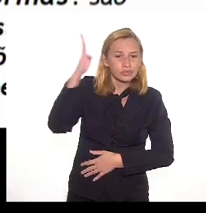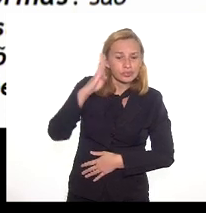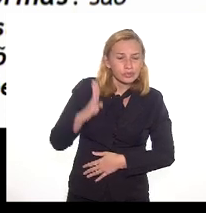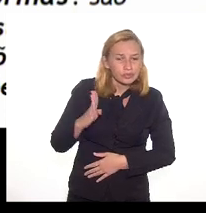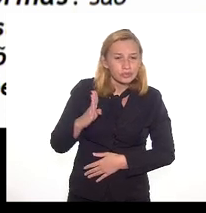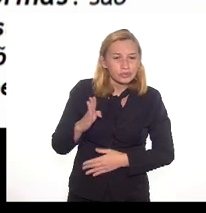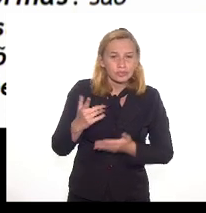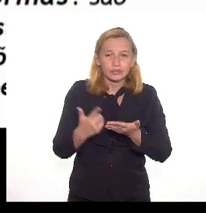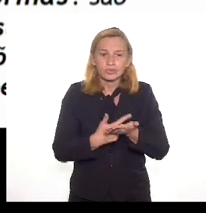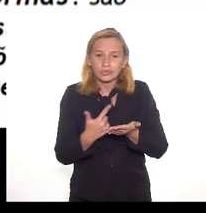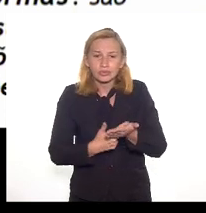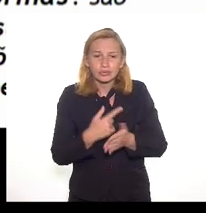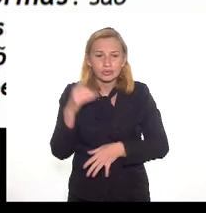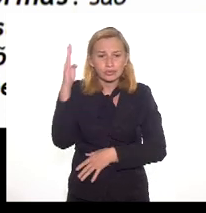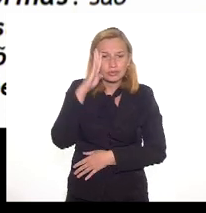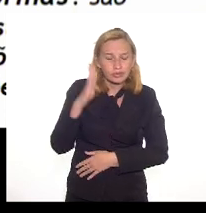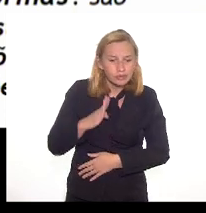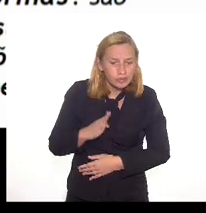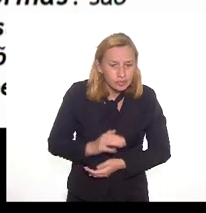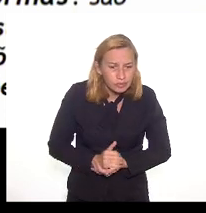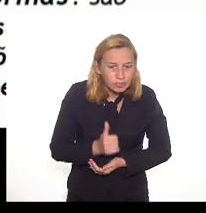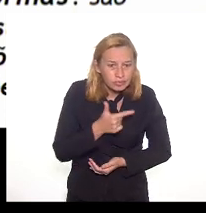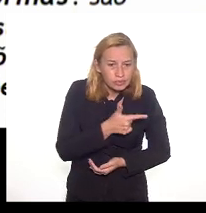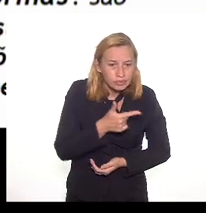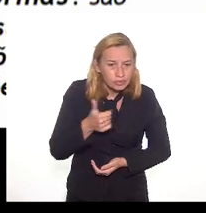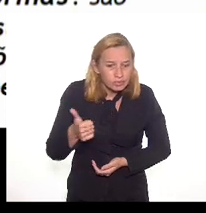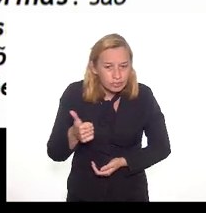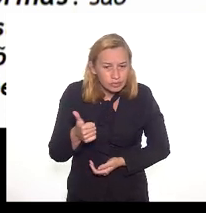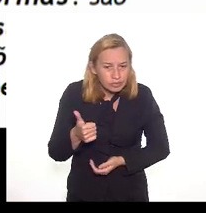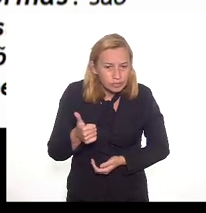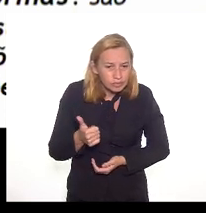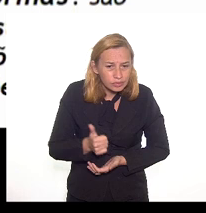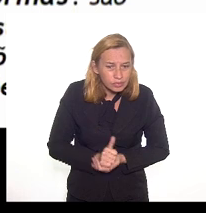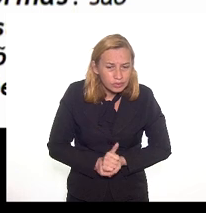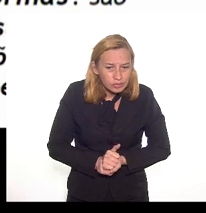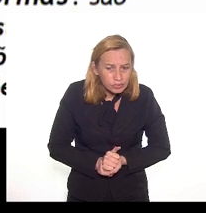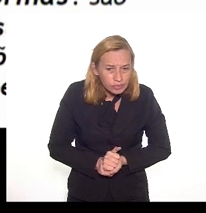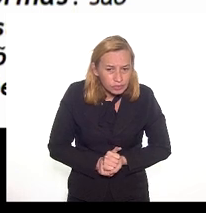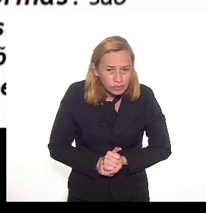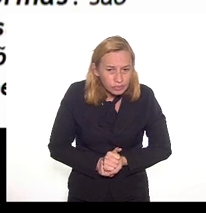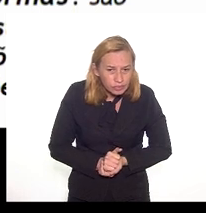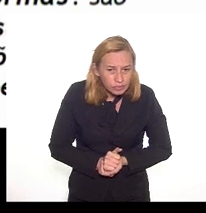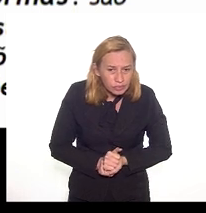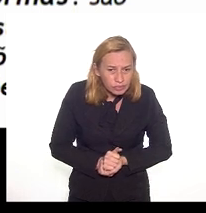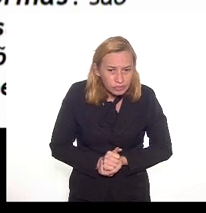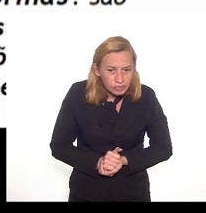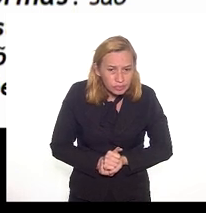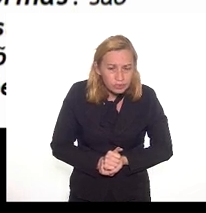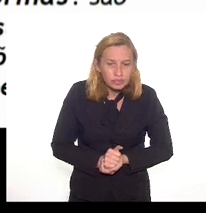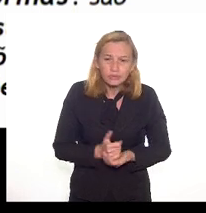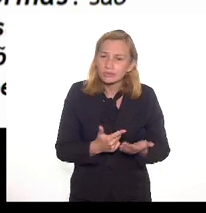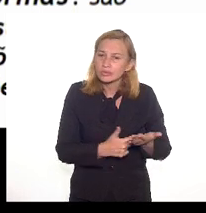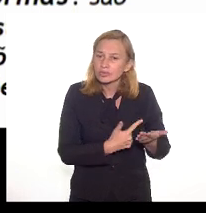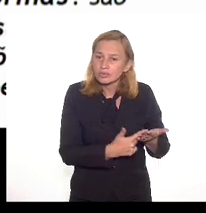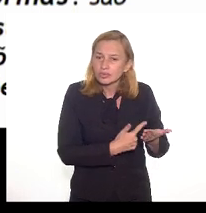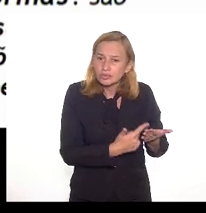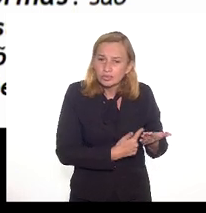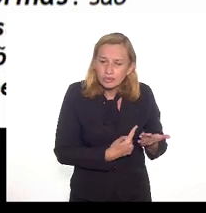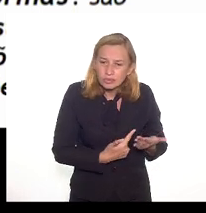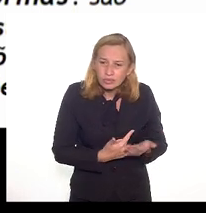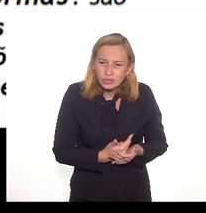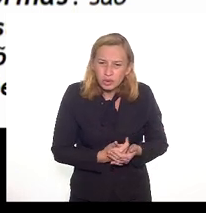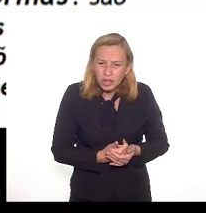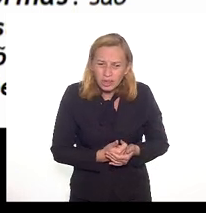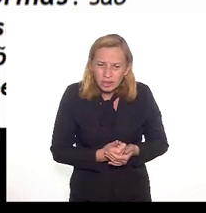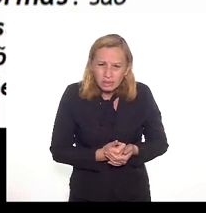A revista Brasil Energia também trouxe agora, em janeiro de 2001, uma reportagem direcionada aí para essa parceria que a gente tem entre a indústria